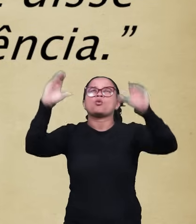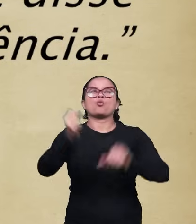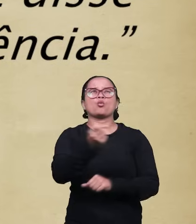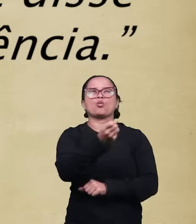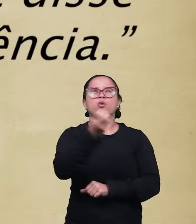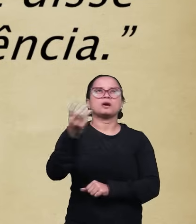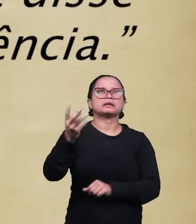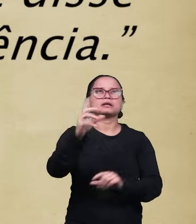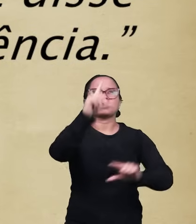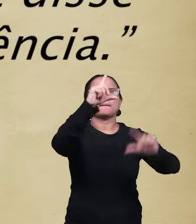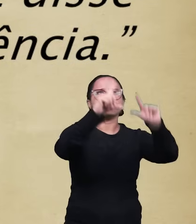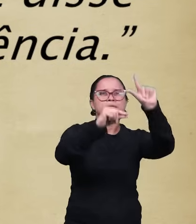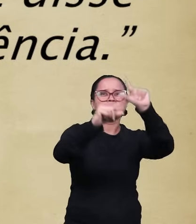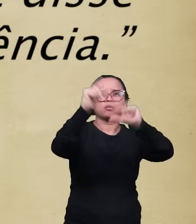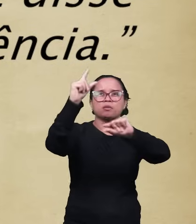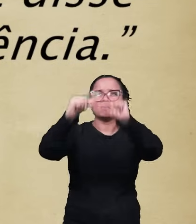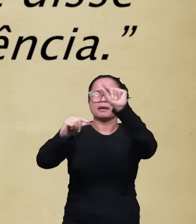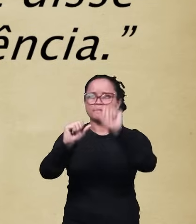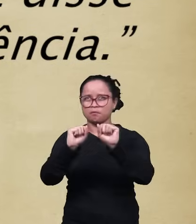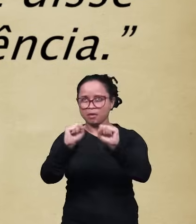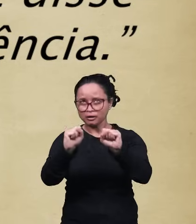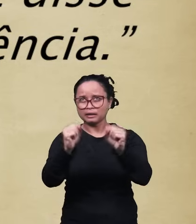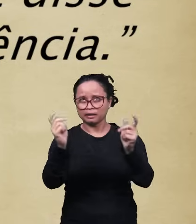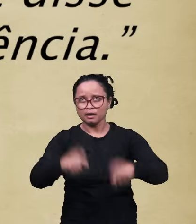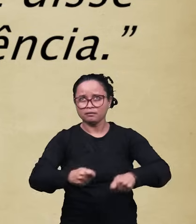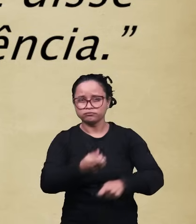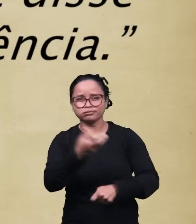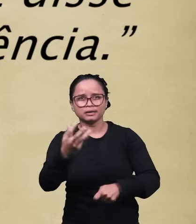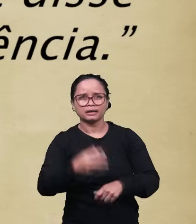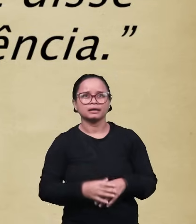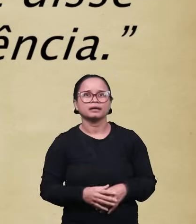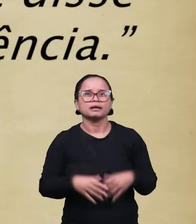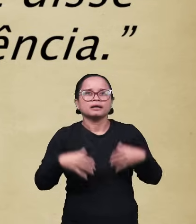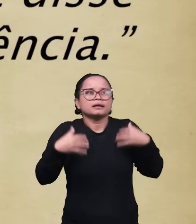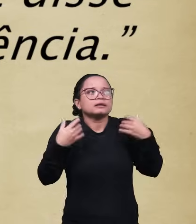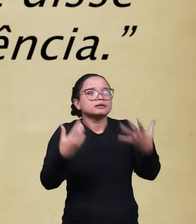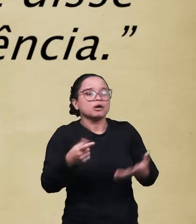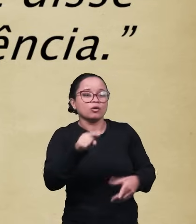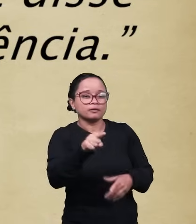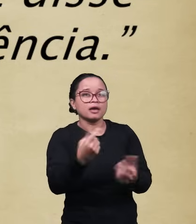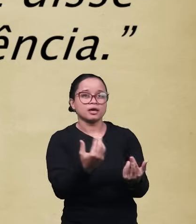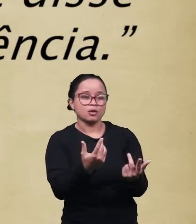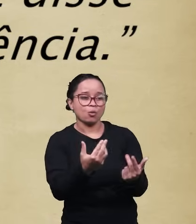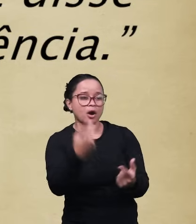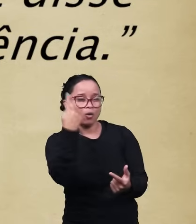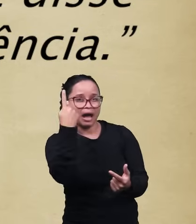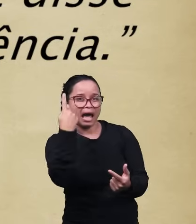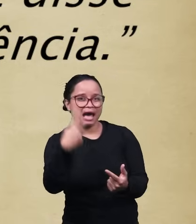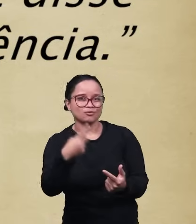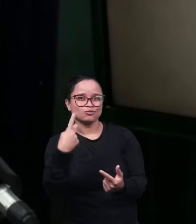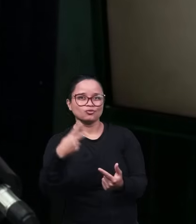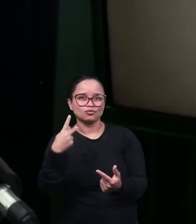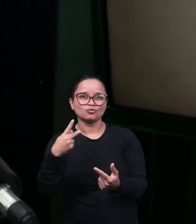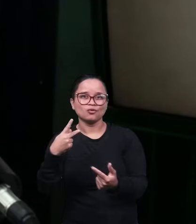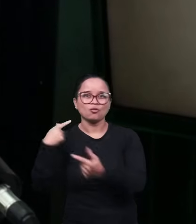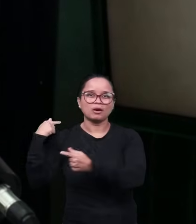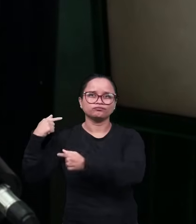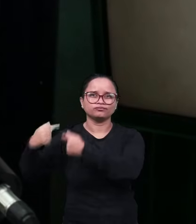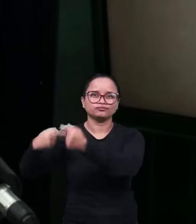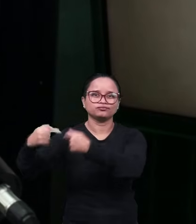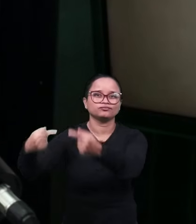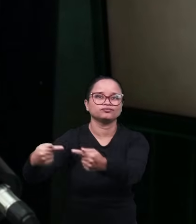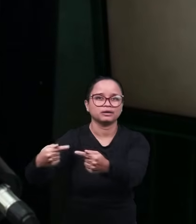as estrelas, se as pode contar. E disse-lhe: assim será a tua descendência. É importante